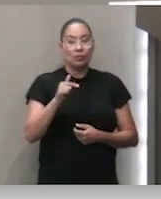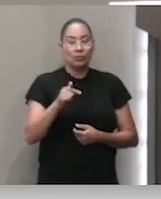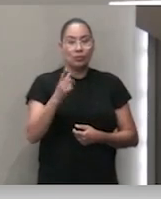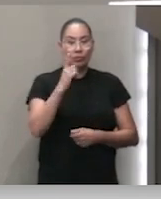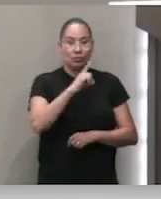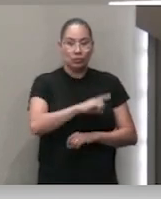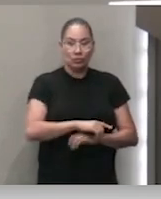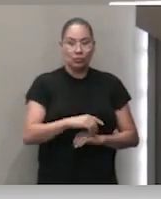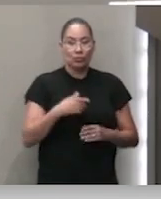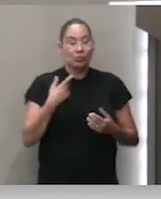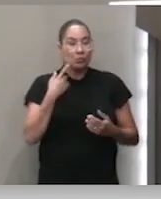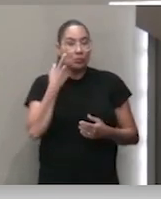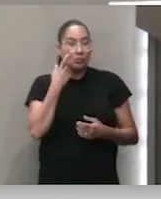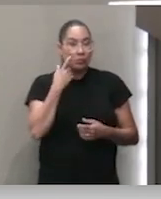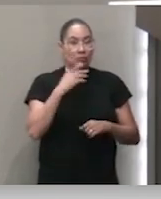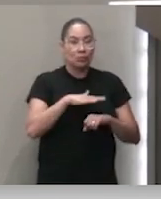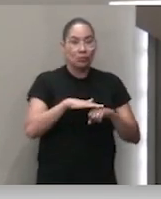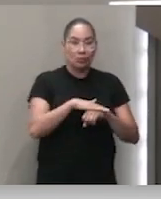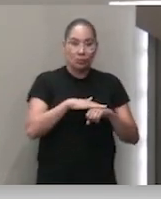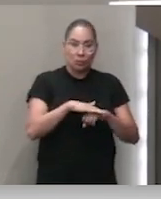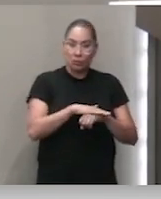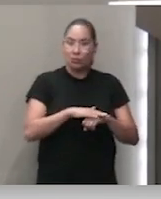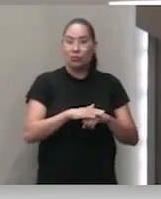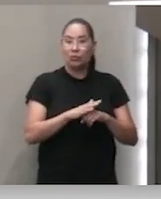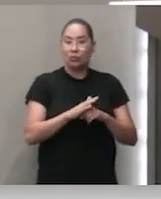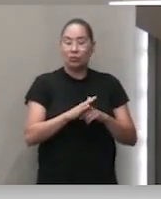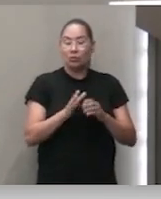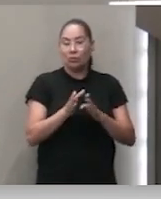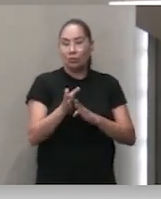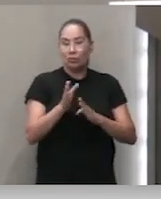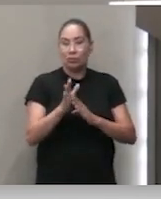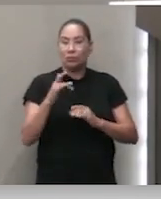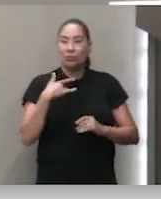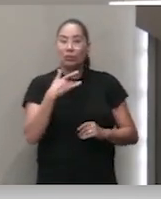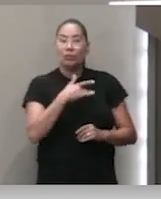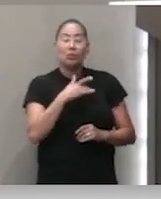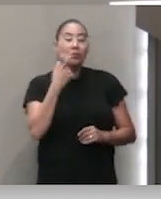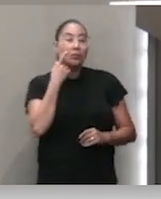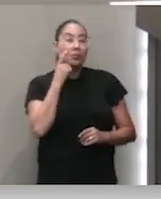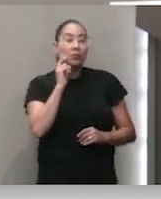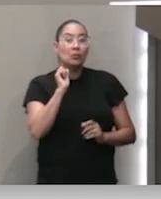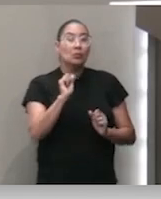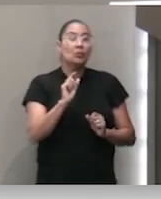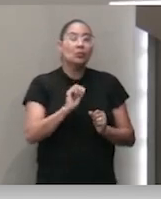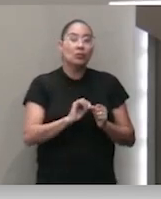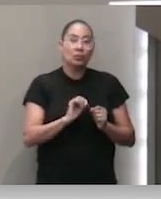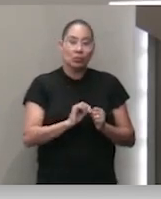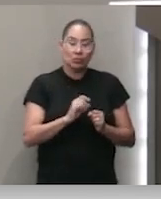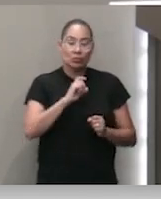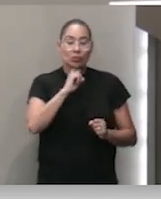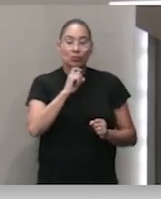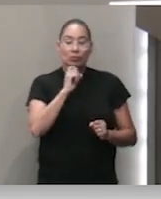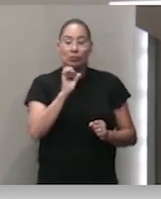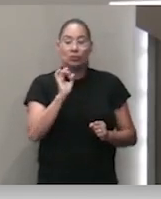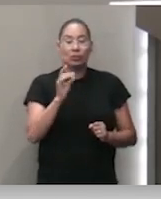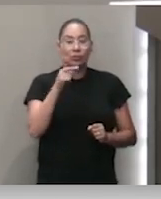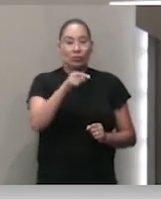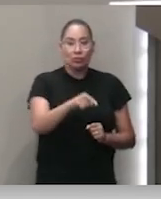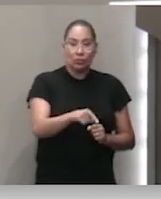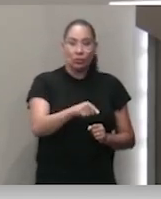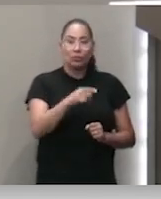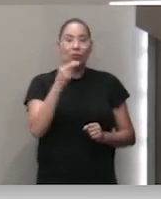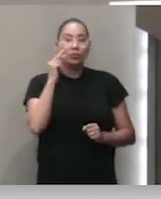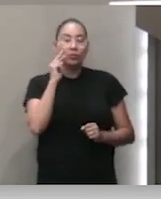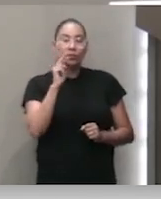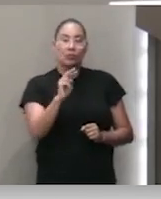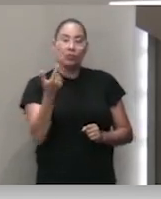aí eu disse, não, vou conversar com o Conselho de Saúde, me inteirar, ver o que a gente pode fazer, porque não basta apenas ir lá no local,